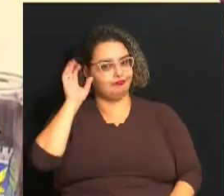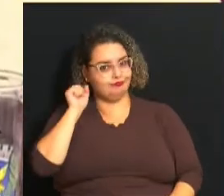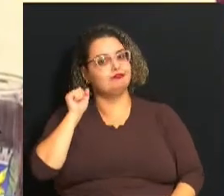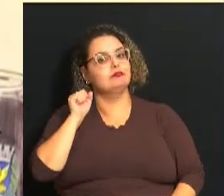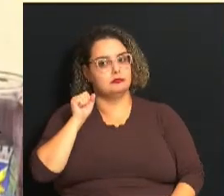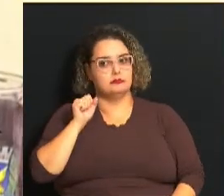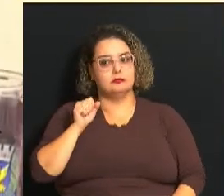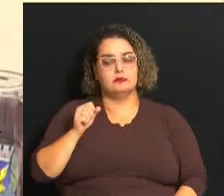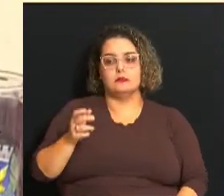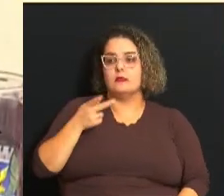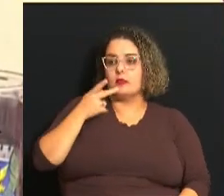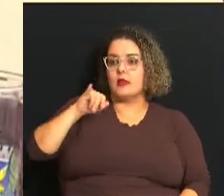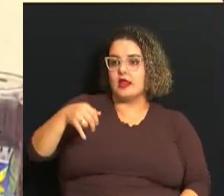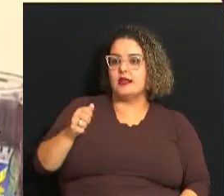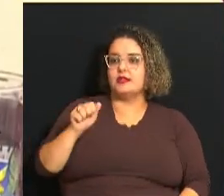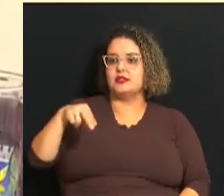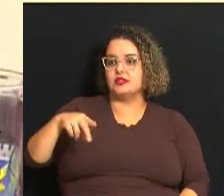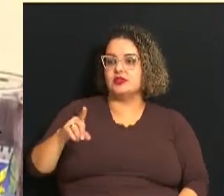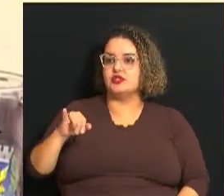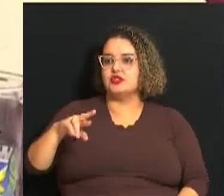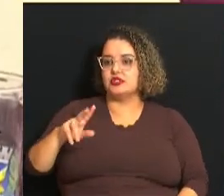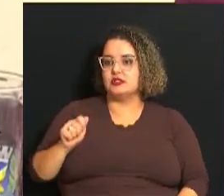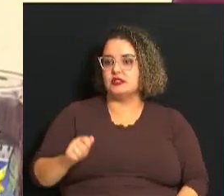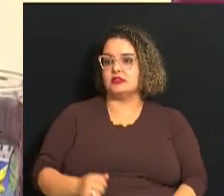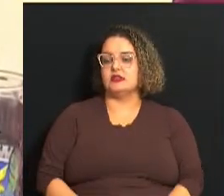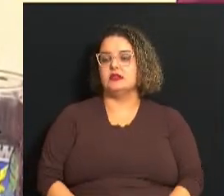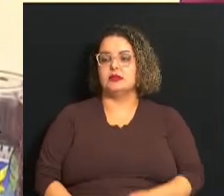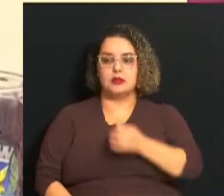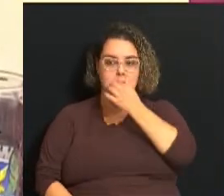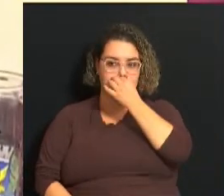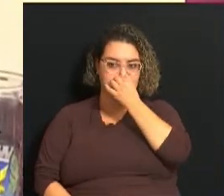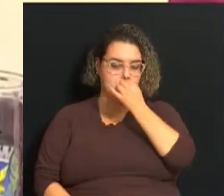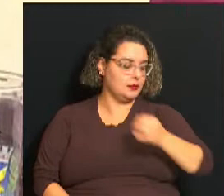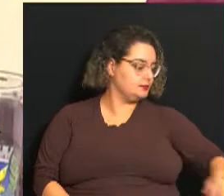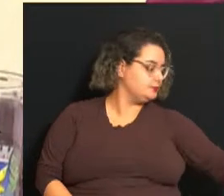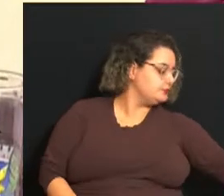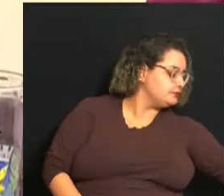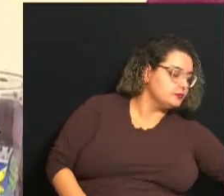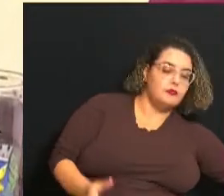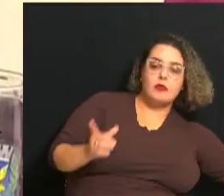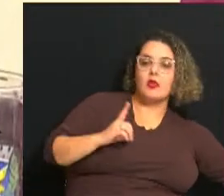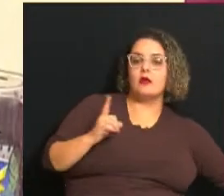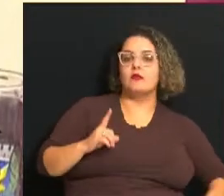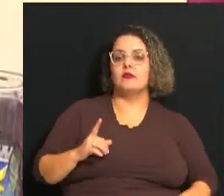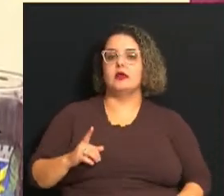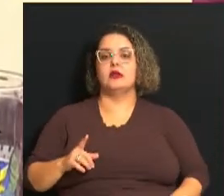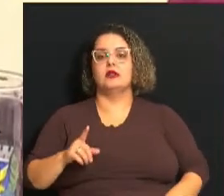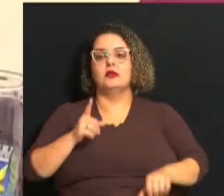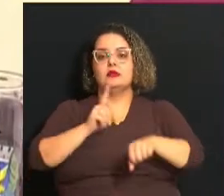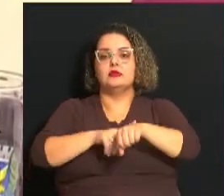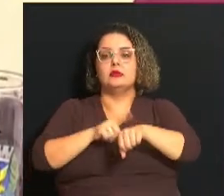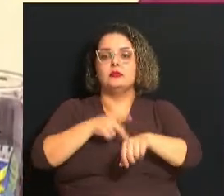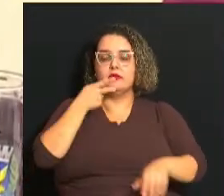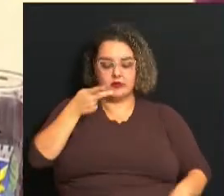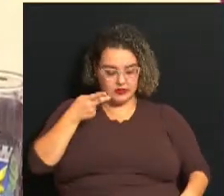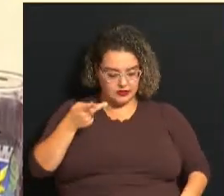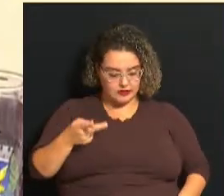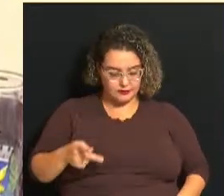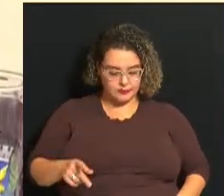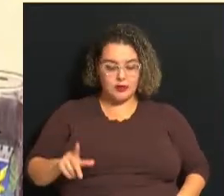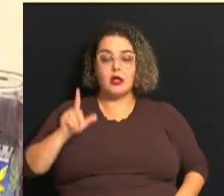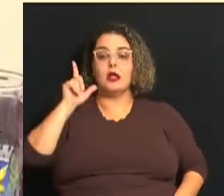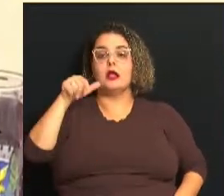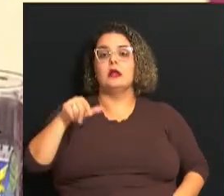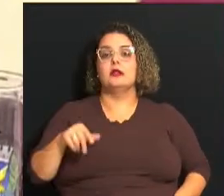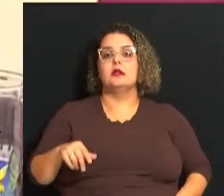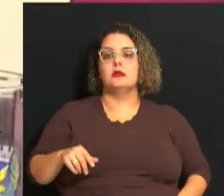agora rapidamente para Jandira que aí pode vai ter o seu tempo também para fazer sua fala e aí eu vou após a fala